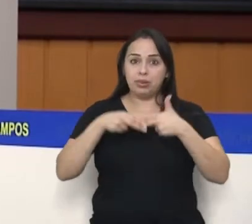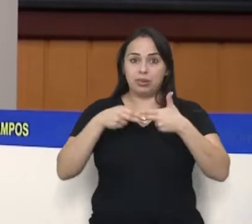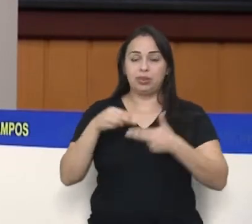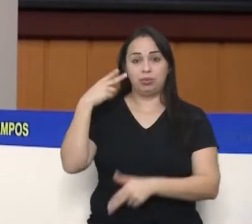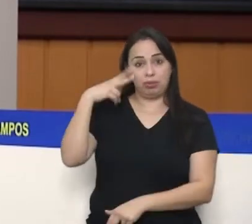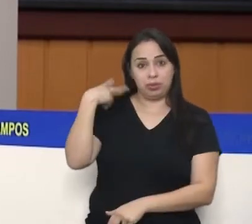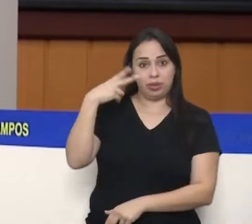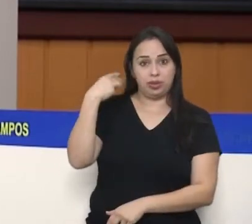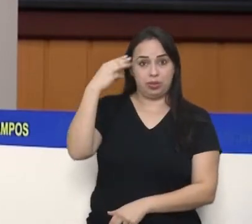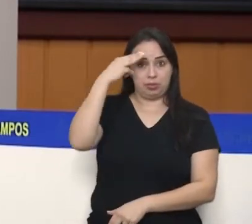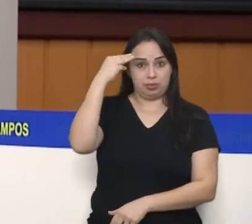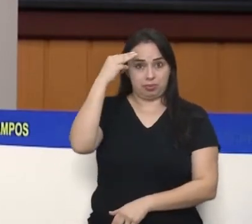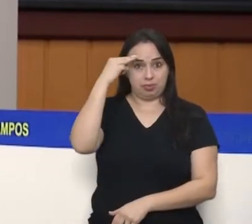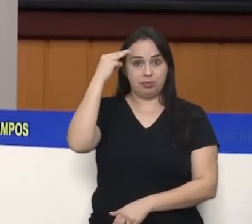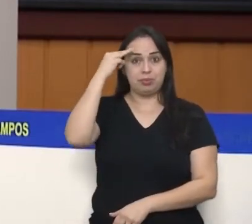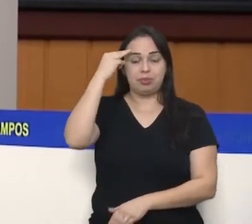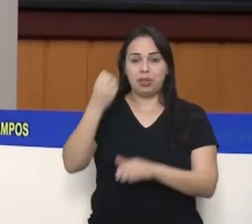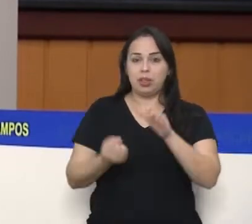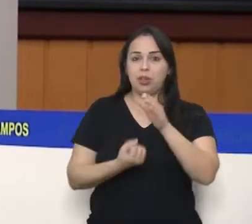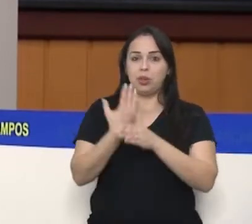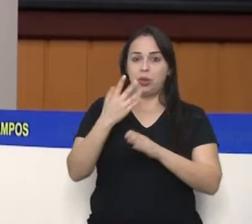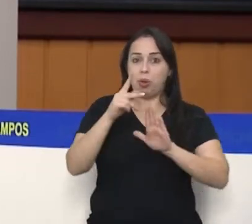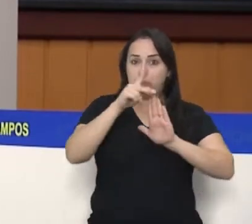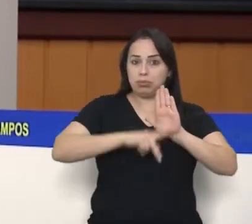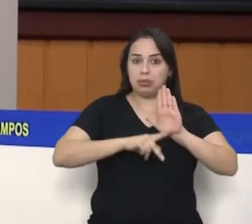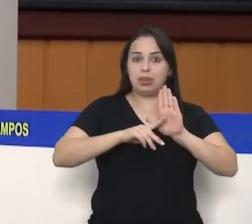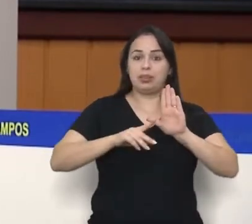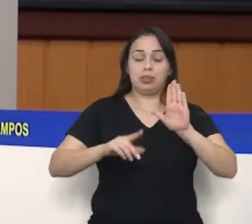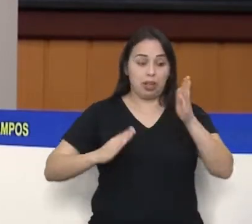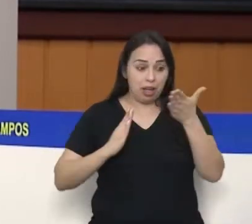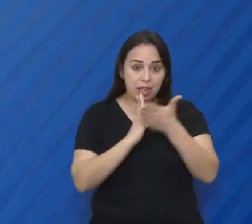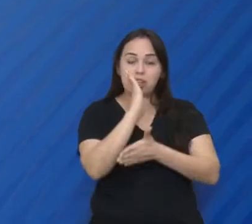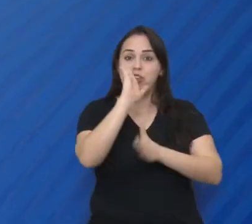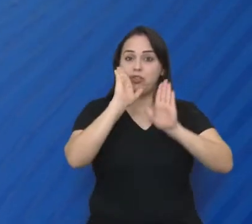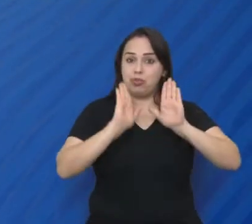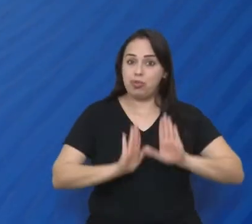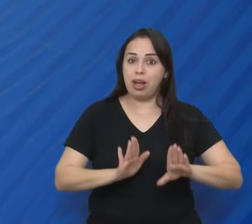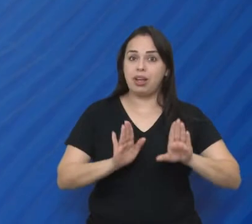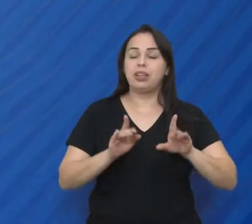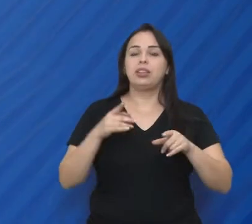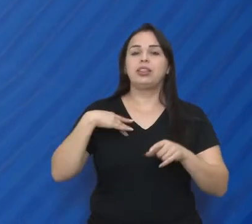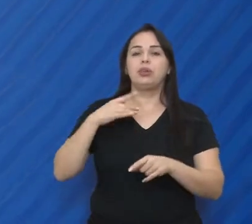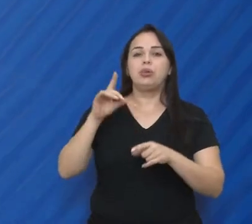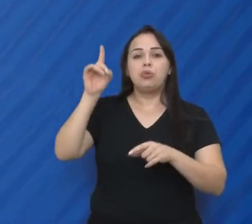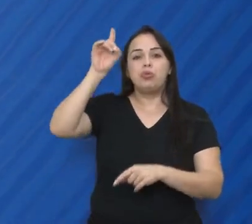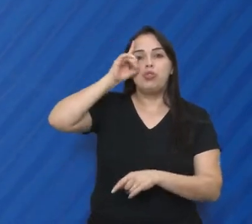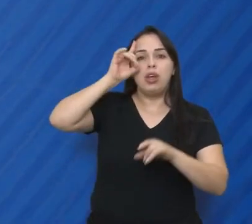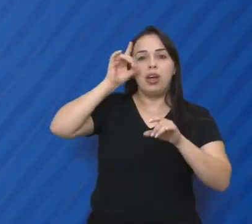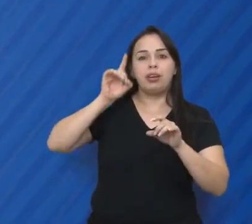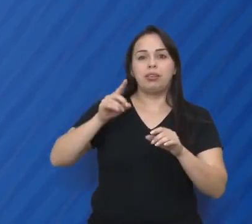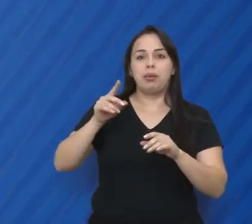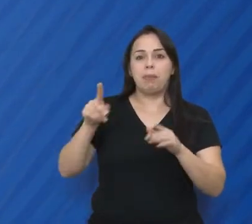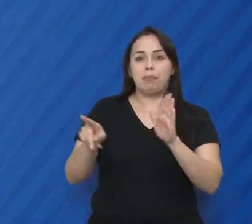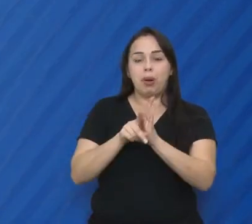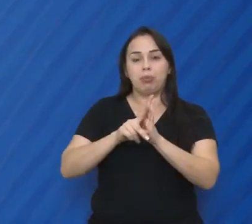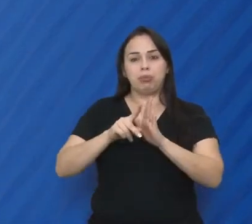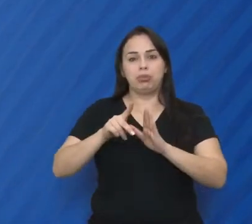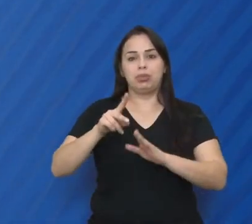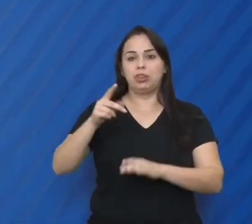problema que o vereador Marcelo Garcia criou um projeto aprovado na Câmara que institui na cidade o Dia Municipal